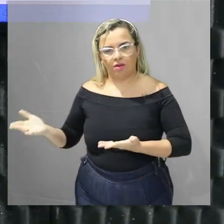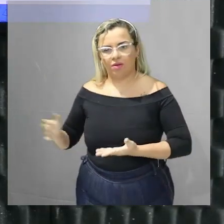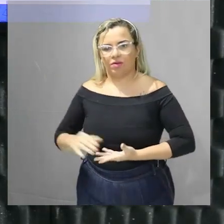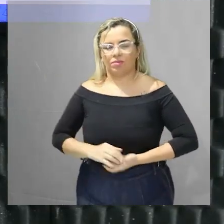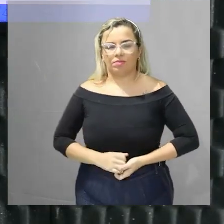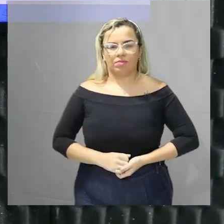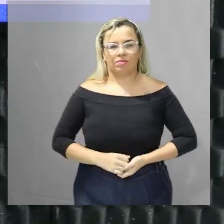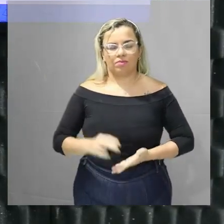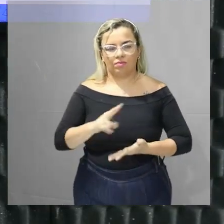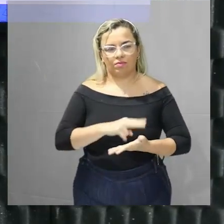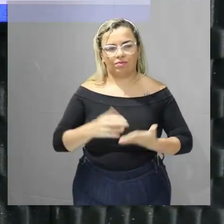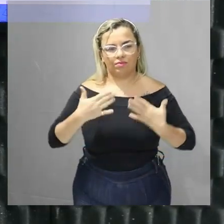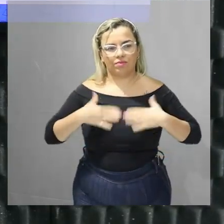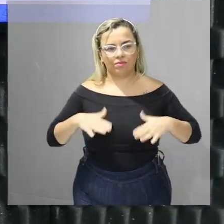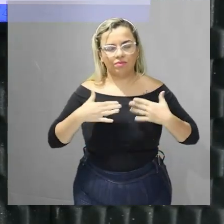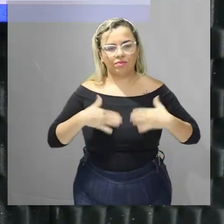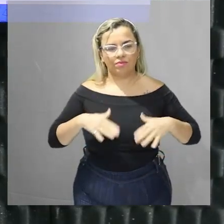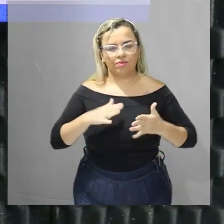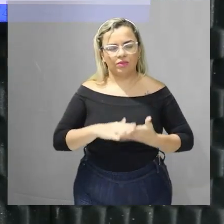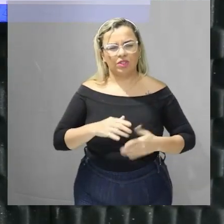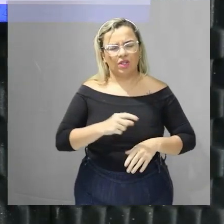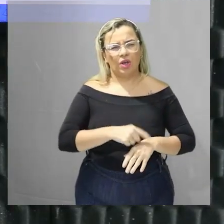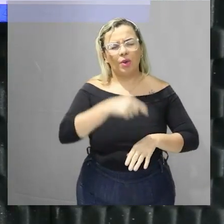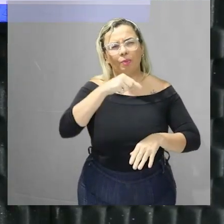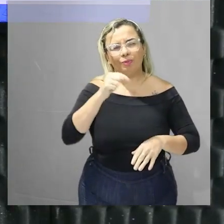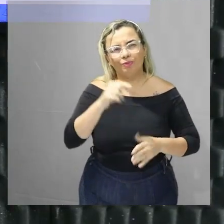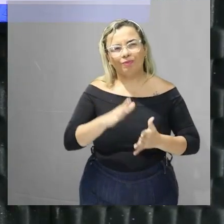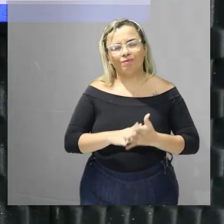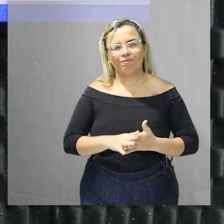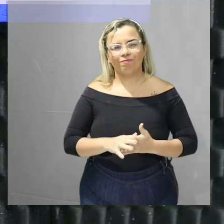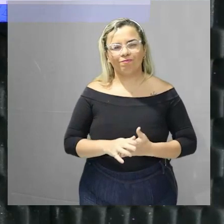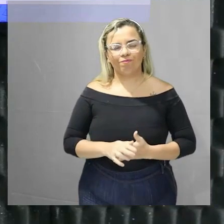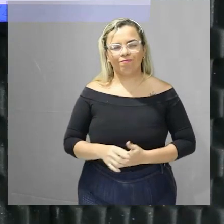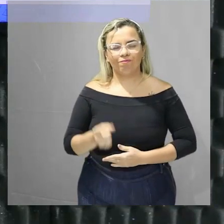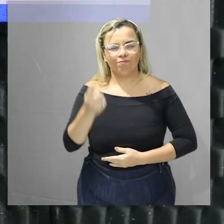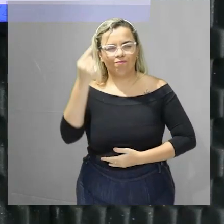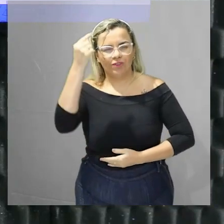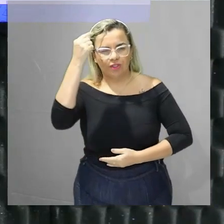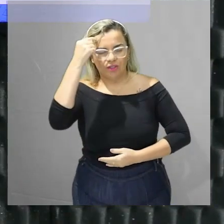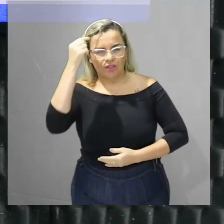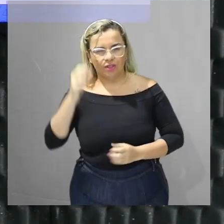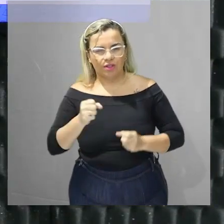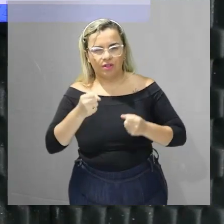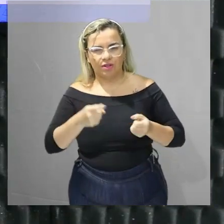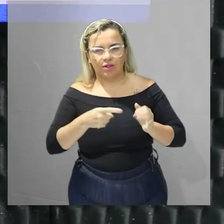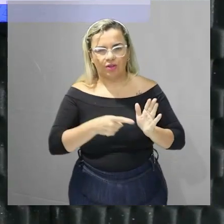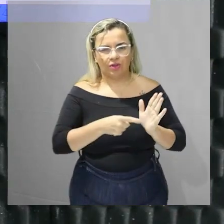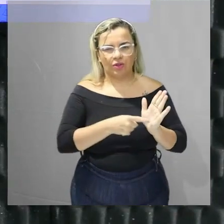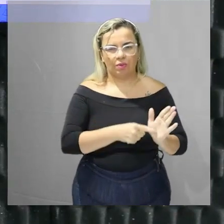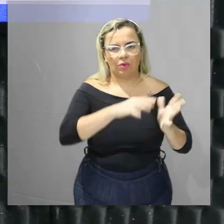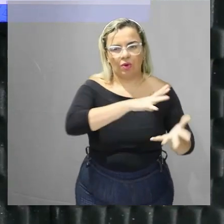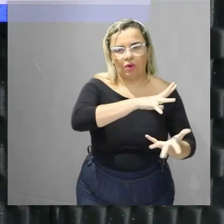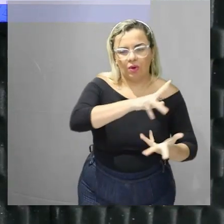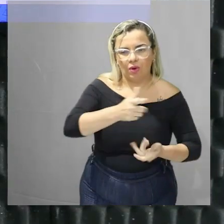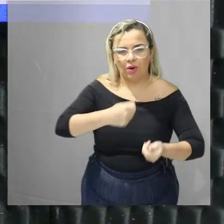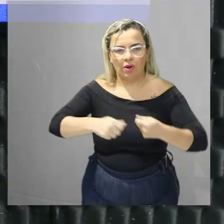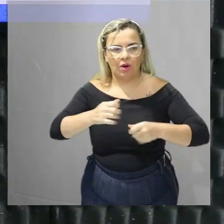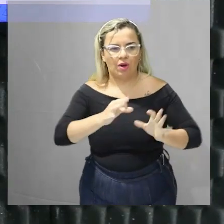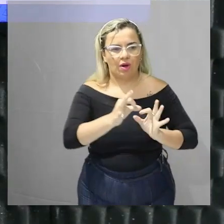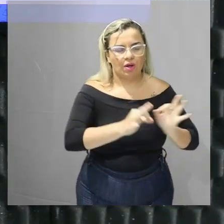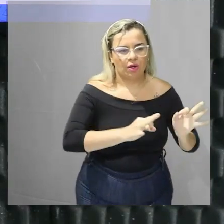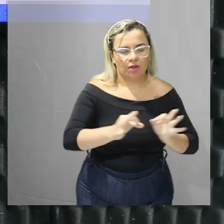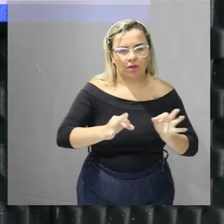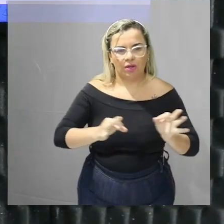que ele te diz, com muita calma. Foi-se o tempo em que era possível mostrar um mundo econômico